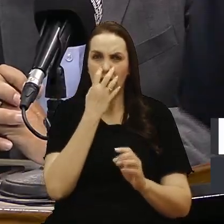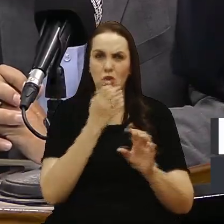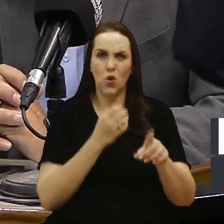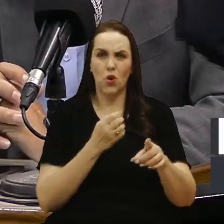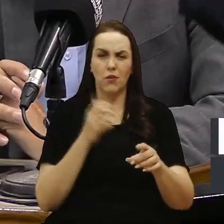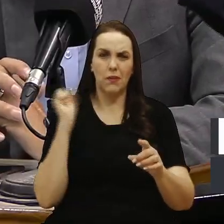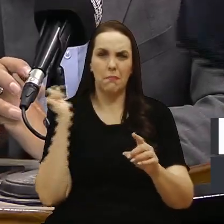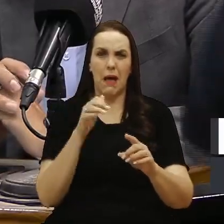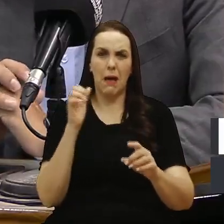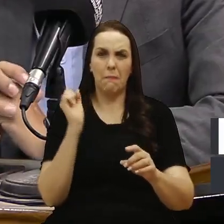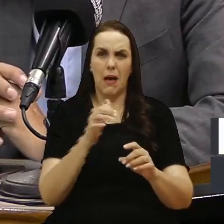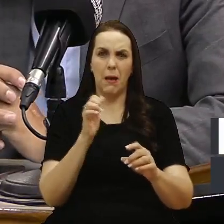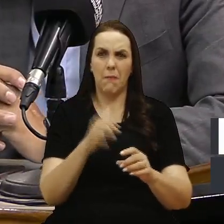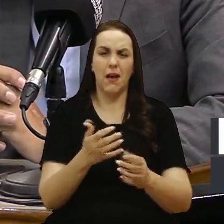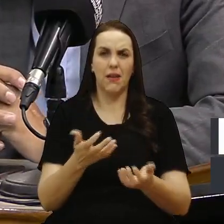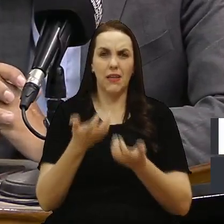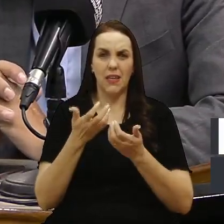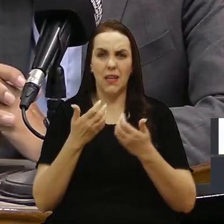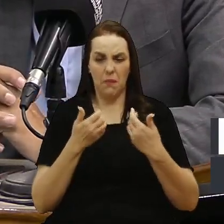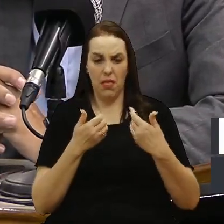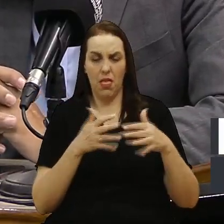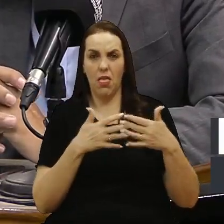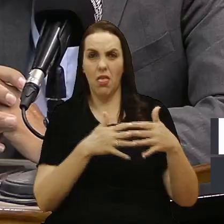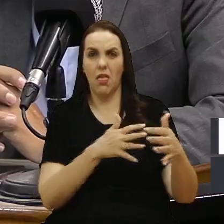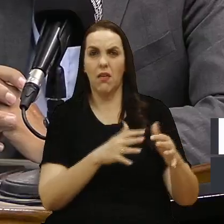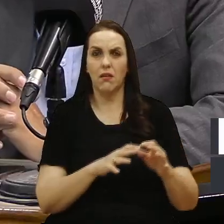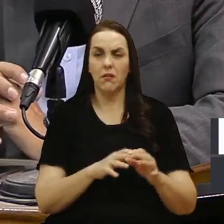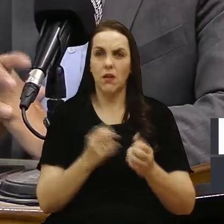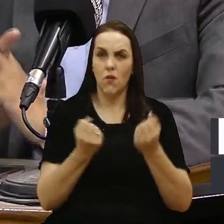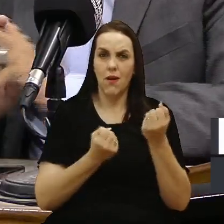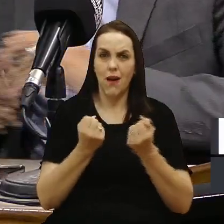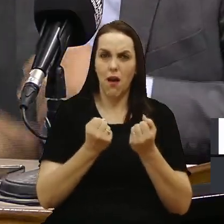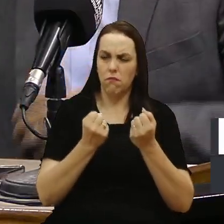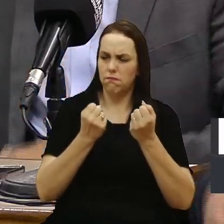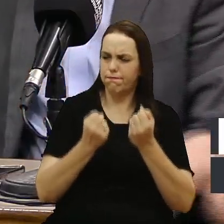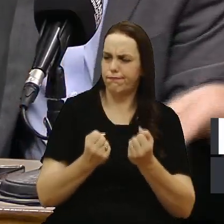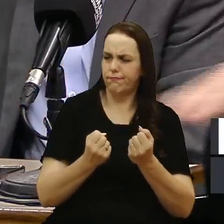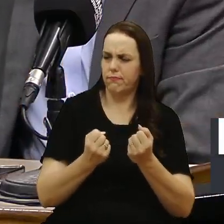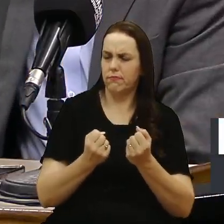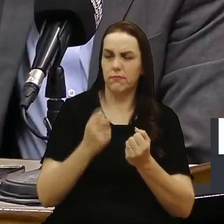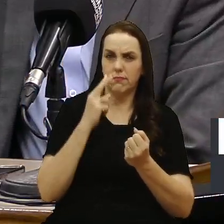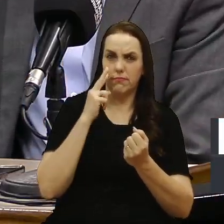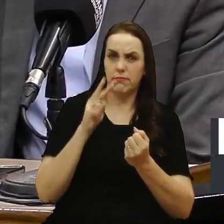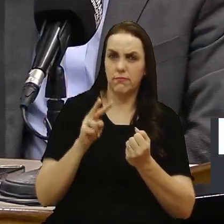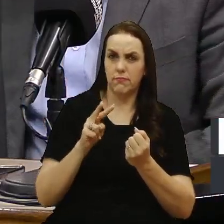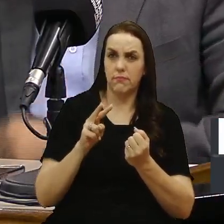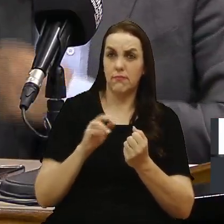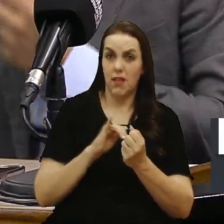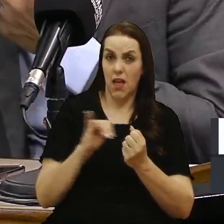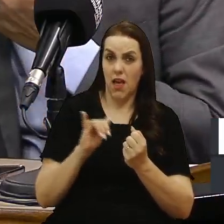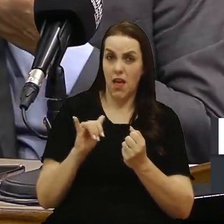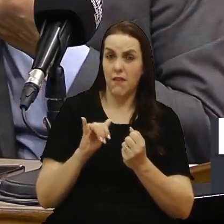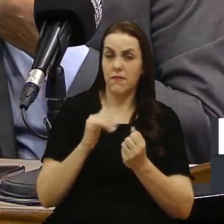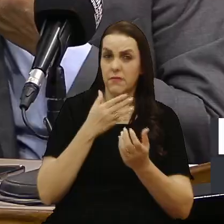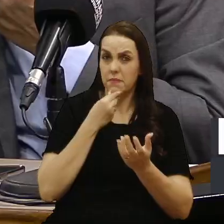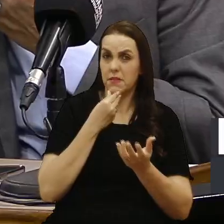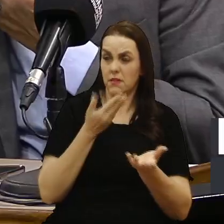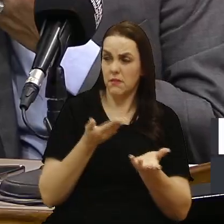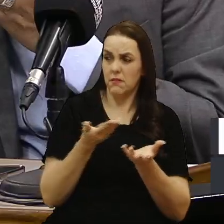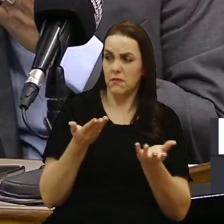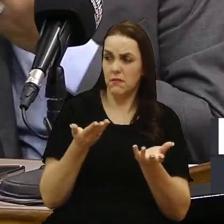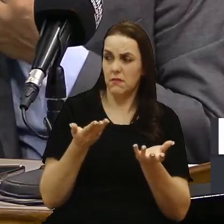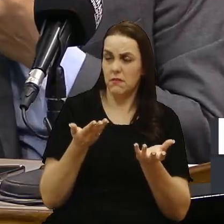jogando pedra. Parecia que eles queriam espantar para longe. Daí eu segurei o carro, parei para intimidar um pouco eles e para dar tempo